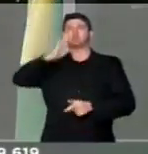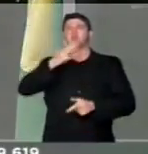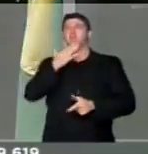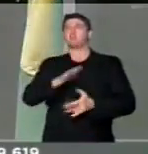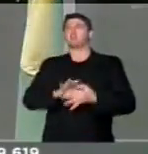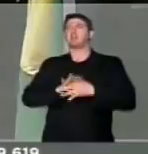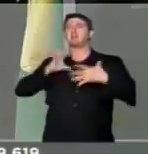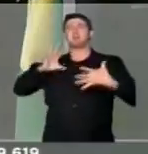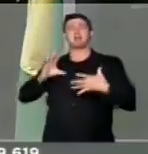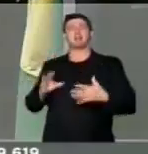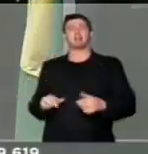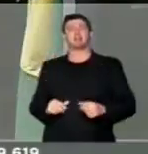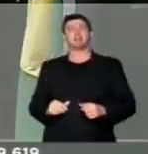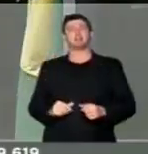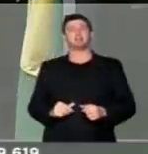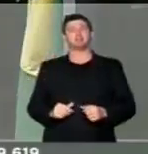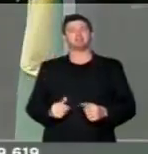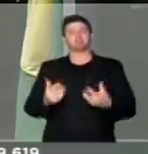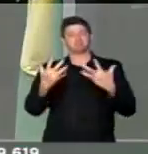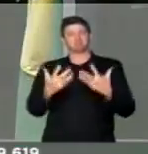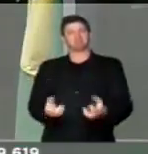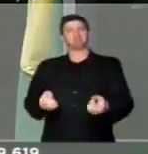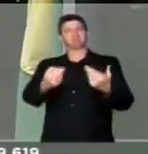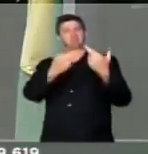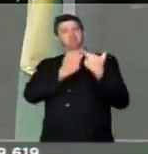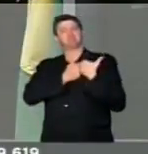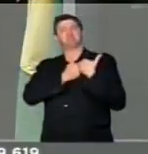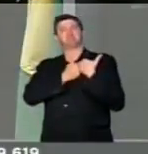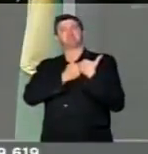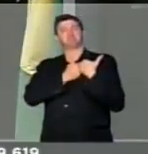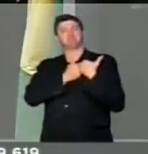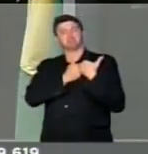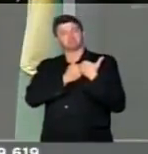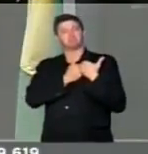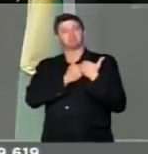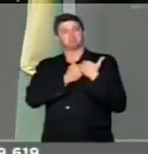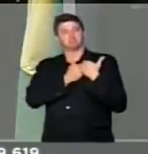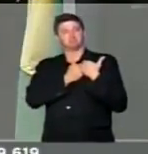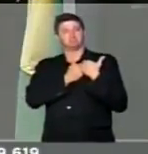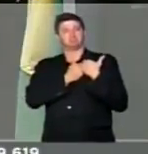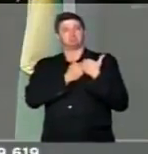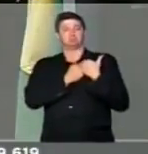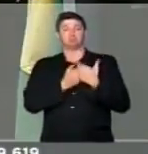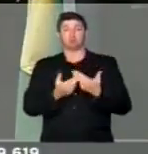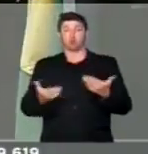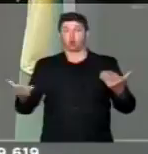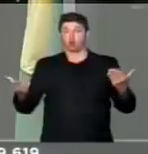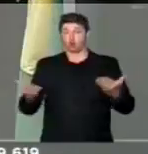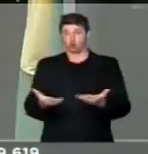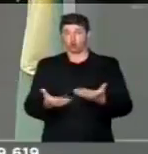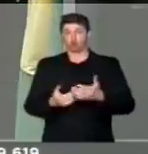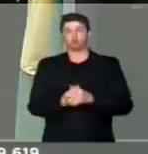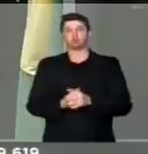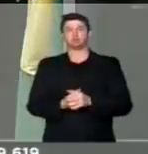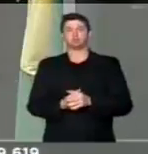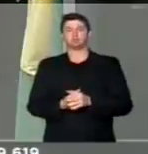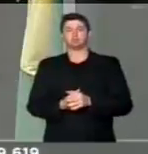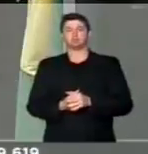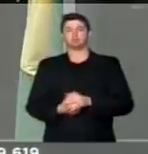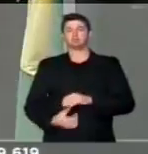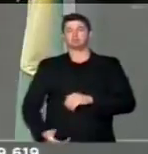libertários que assumiram a responsabilidade hoje em